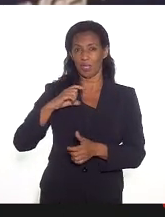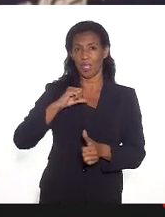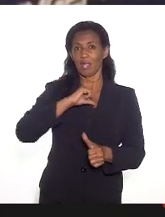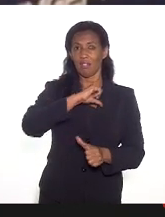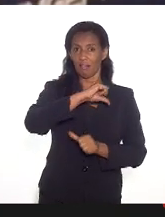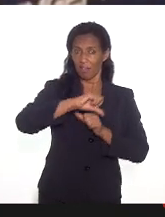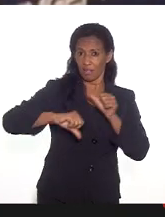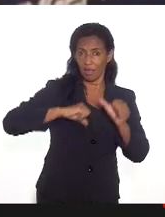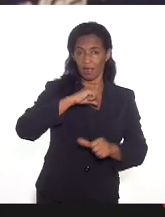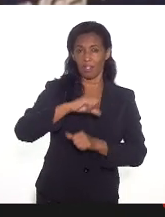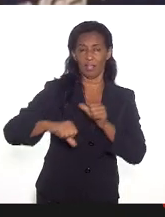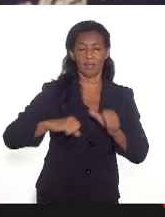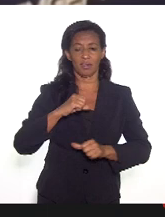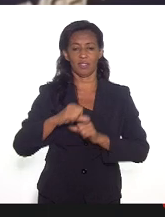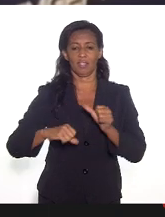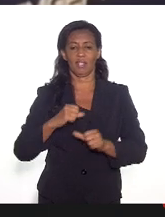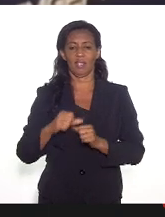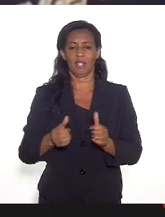reciclagem